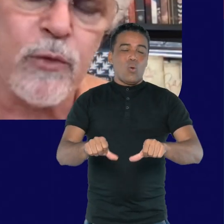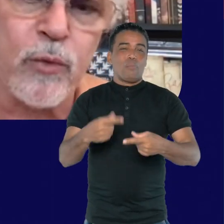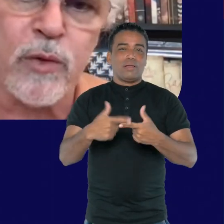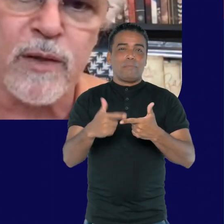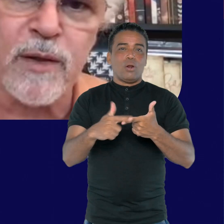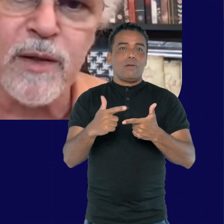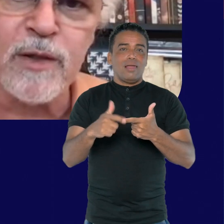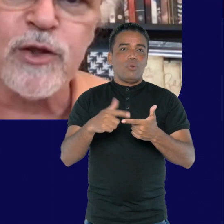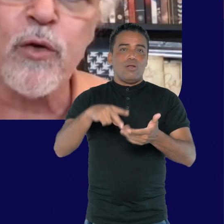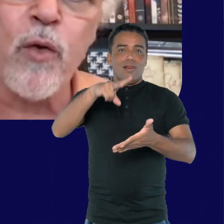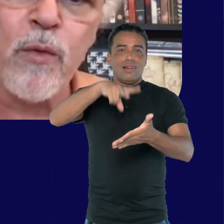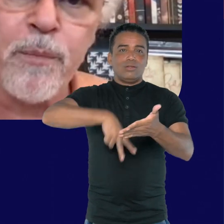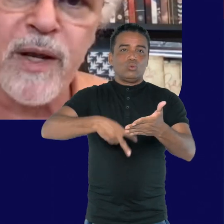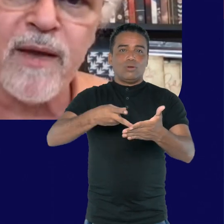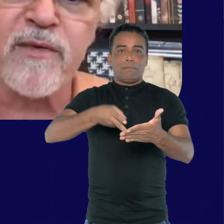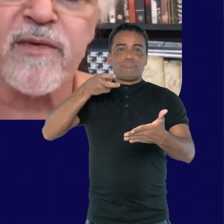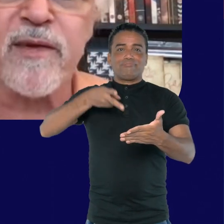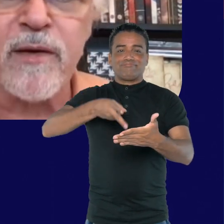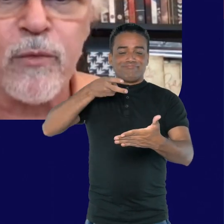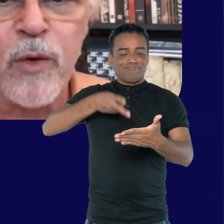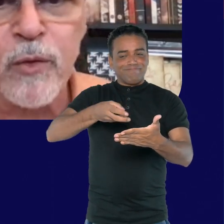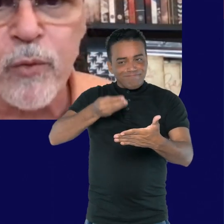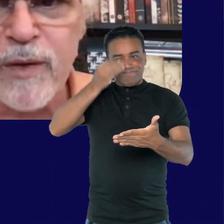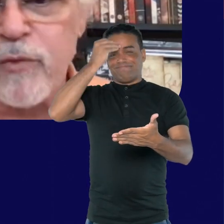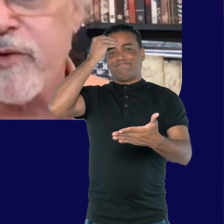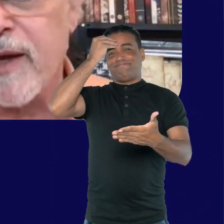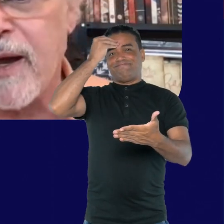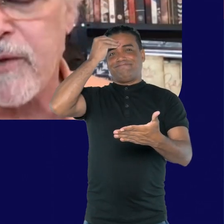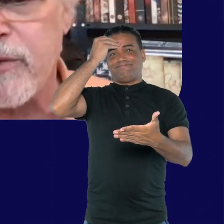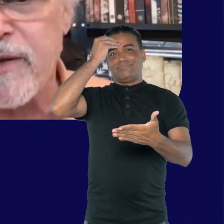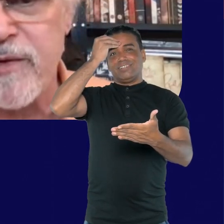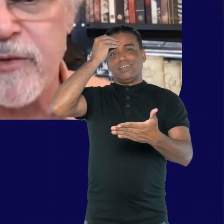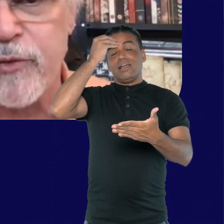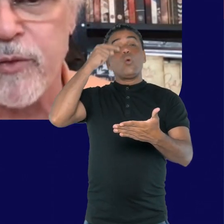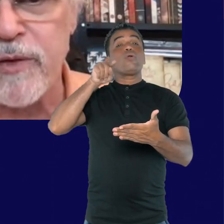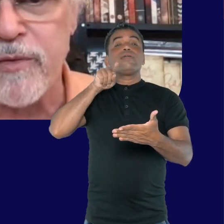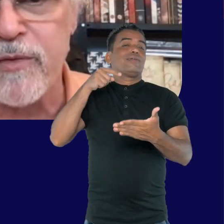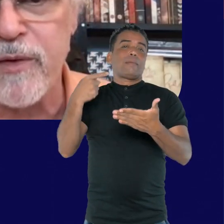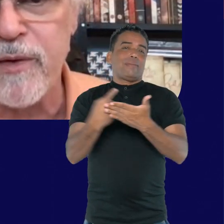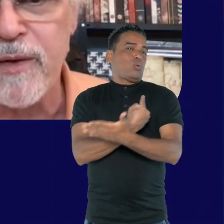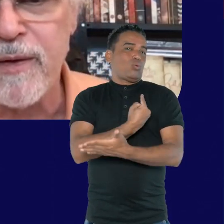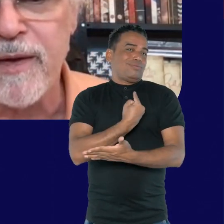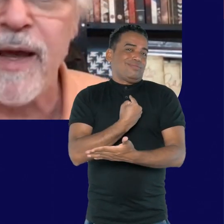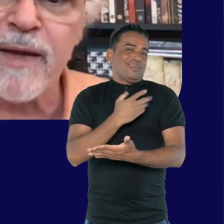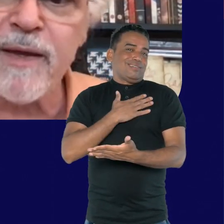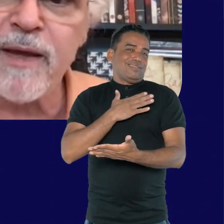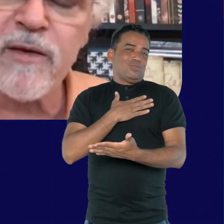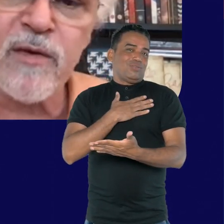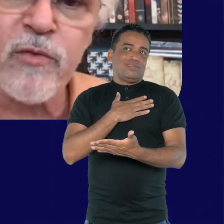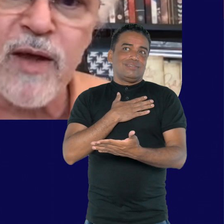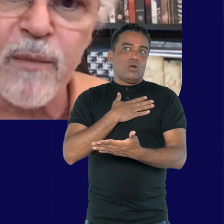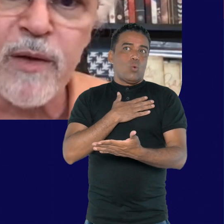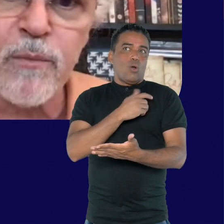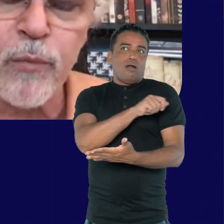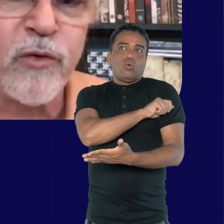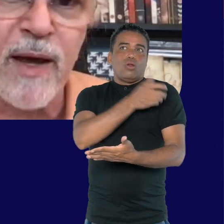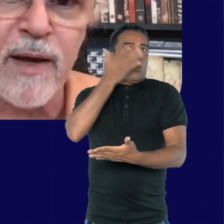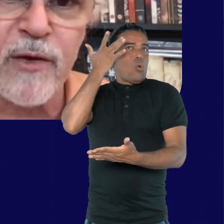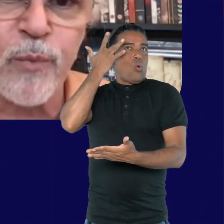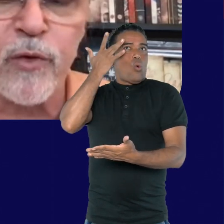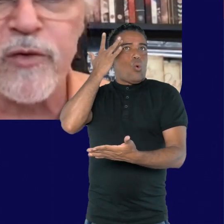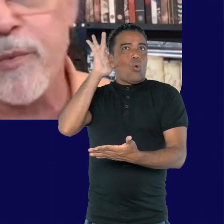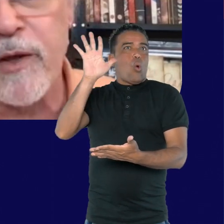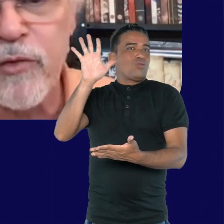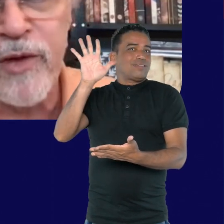de leitura, de compreensão do enunciado das questões. E aí eles não sabem